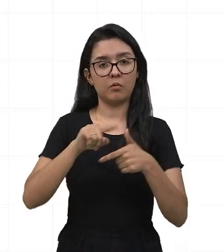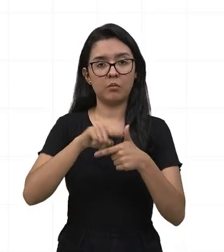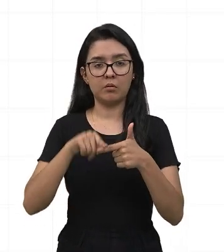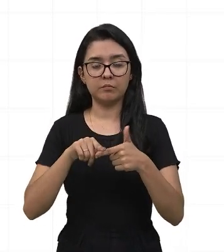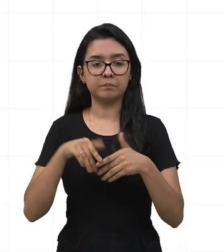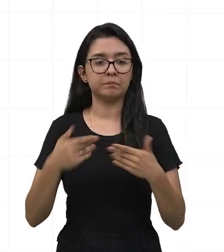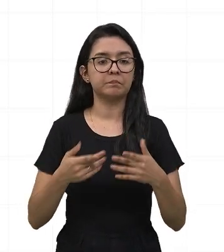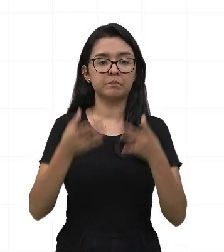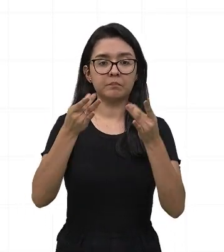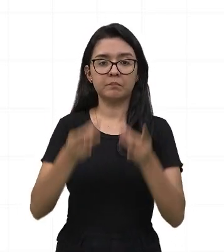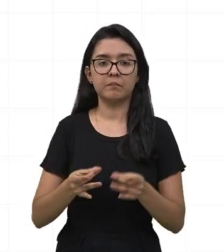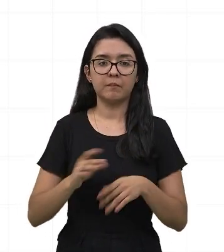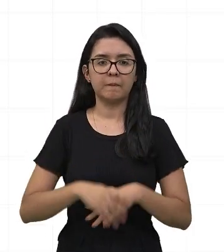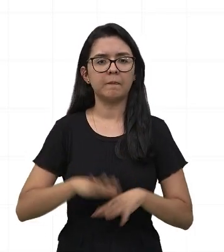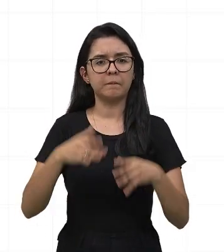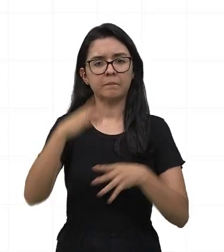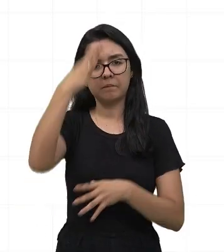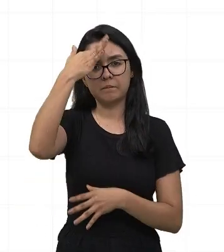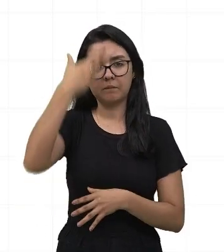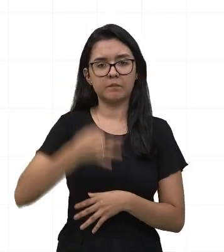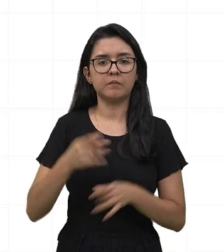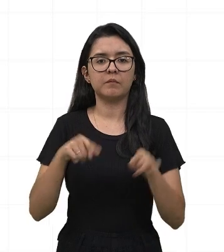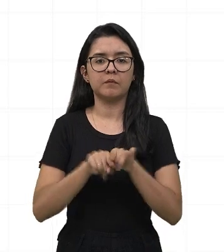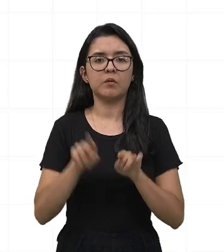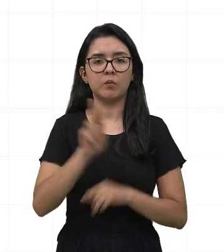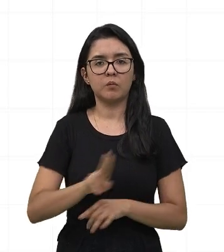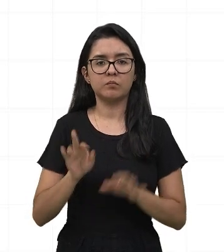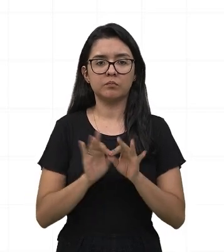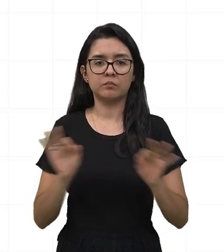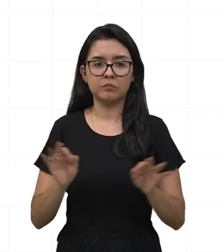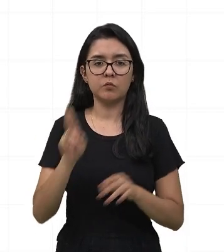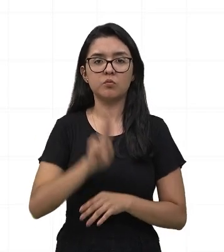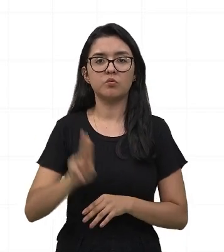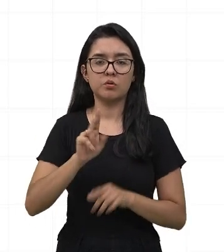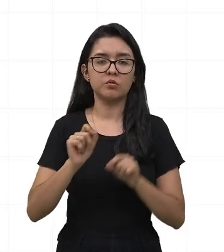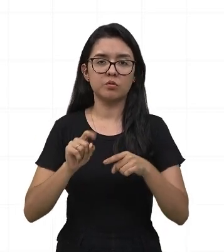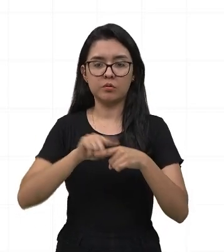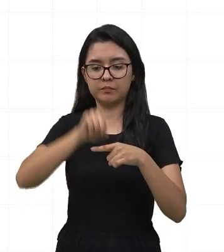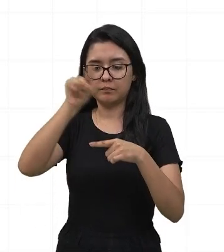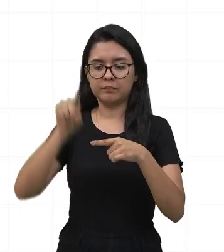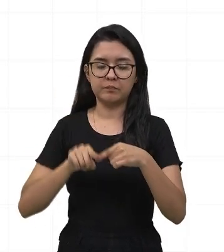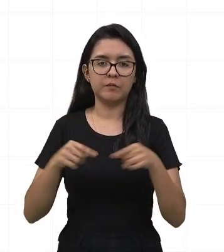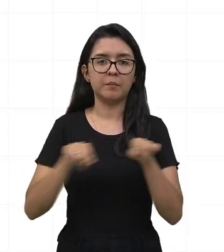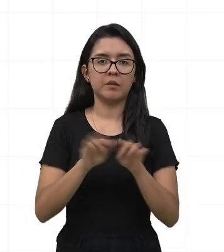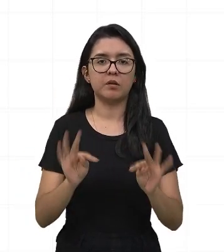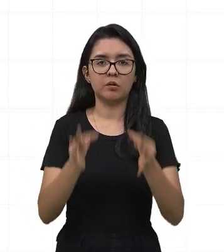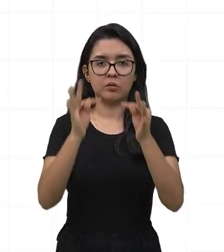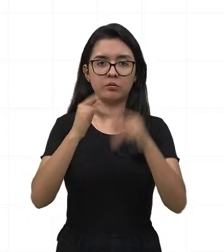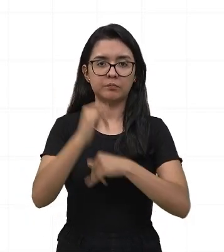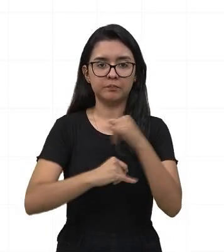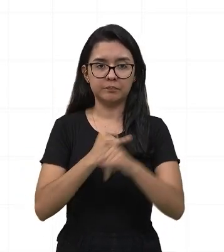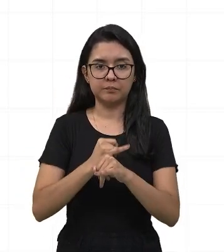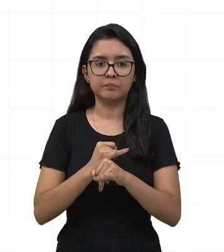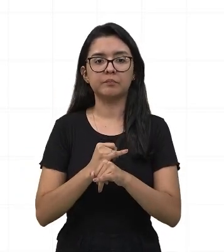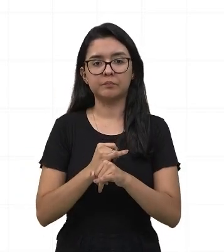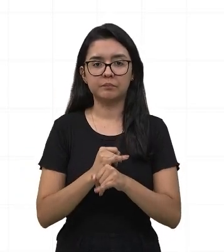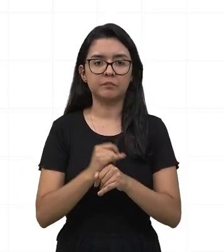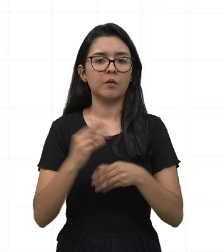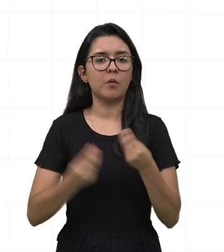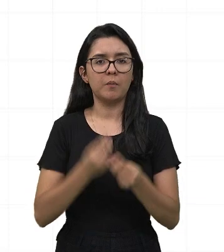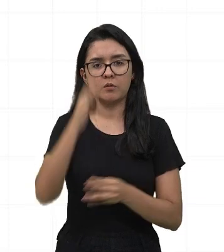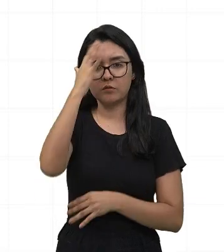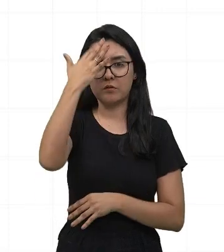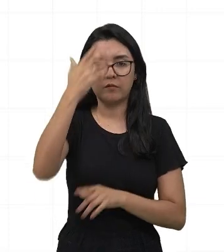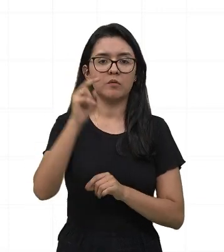detalhamento, noção, uso e medida por meio de transferidor e ou tecnologias digitais. Resolver